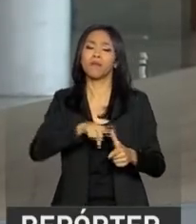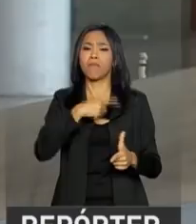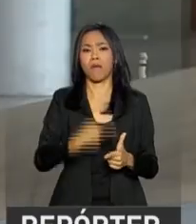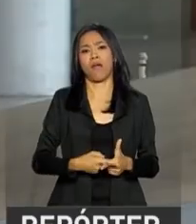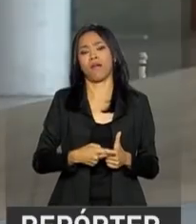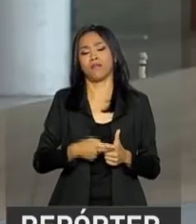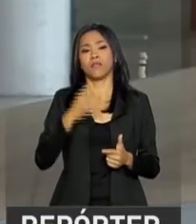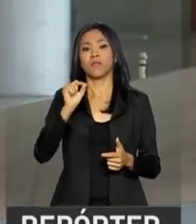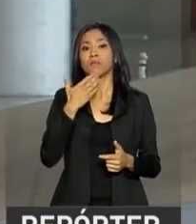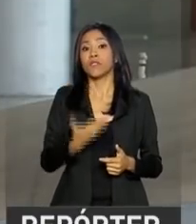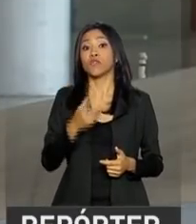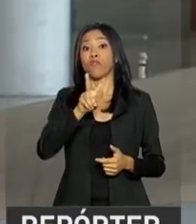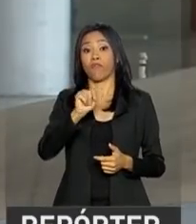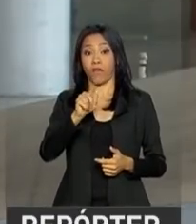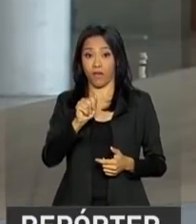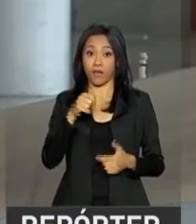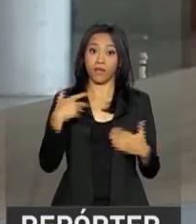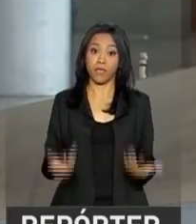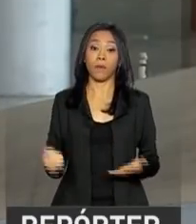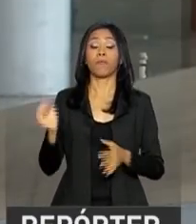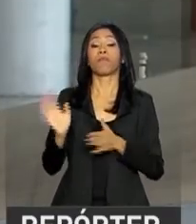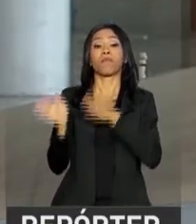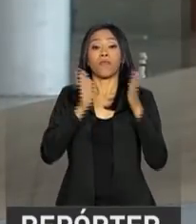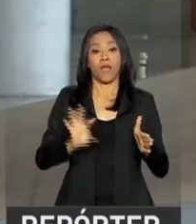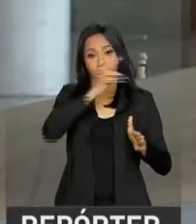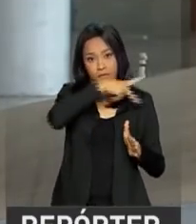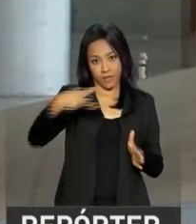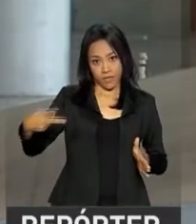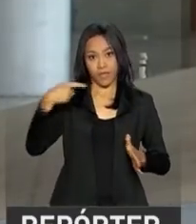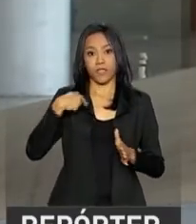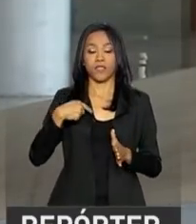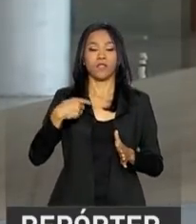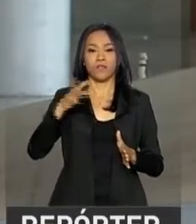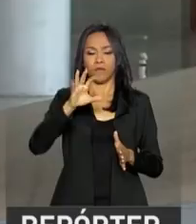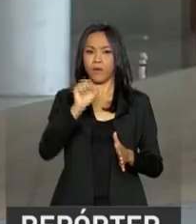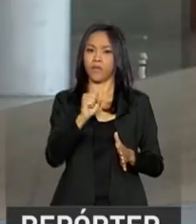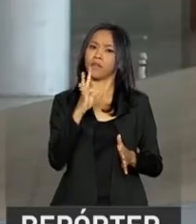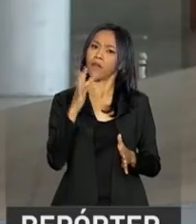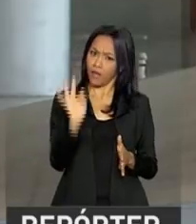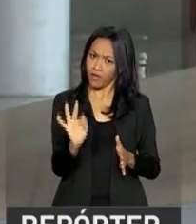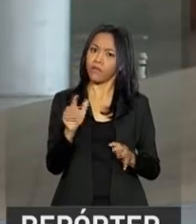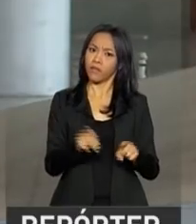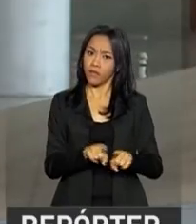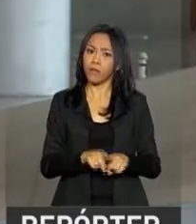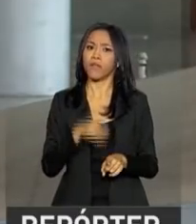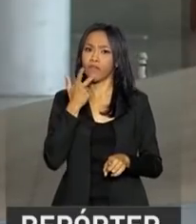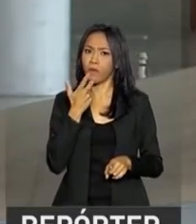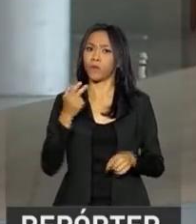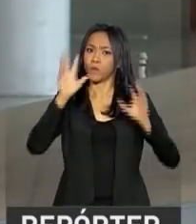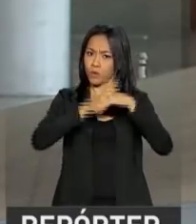no sistema prisional a presidente do supremo tribunal federal ministra cármen lúcia também destacou a questão penitenciária